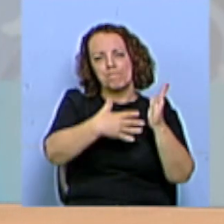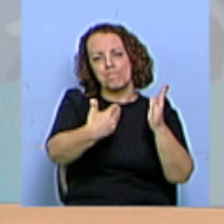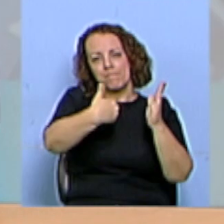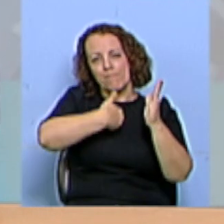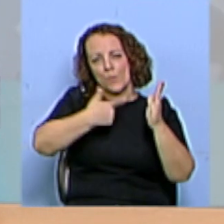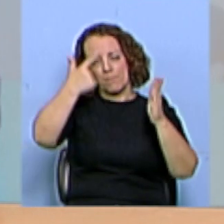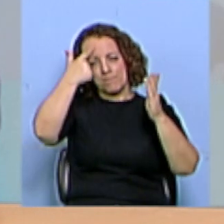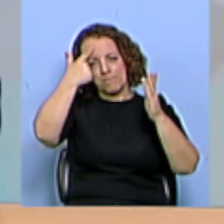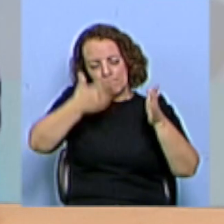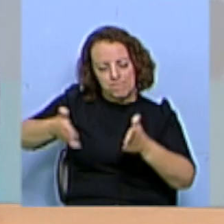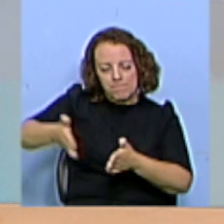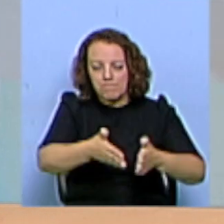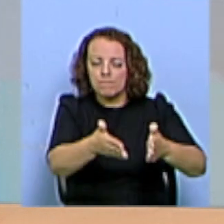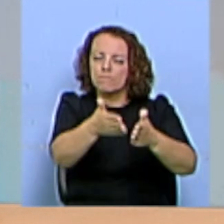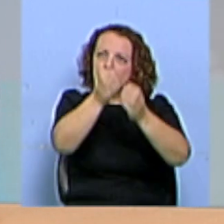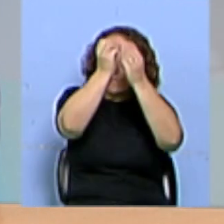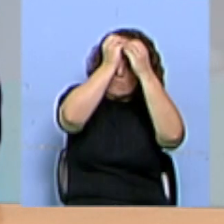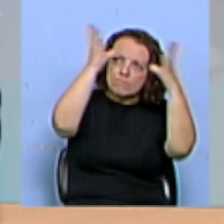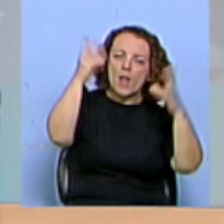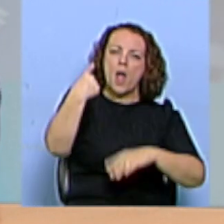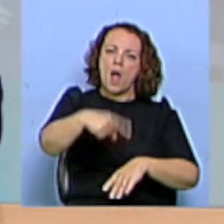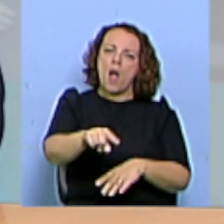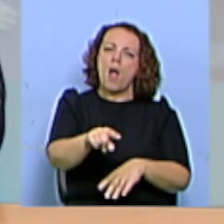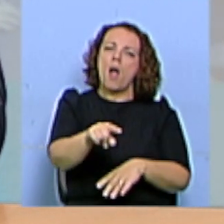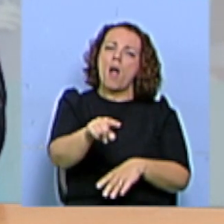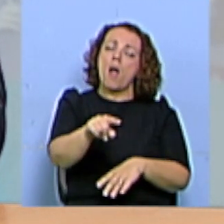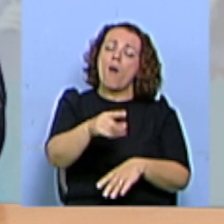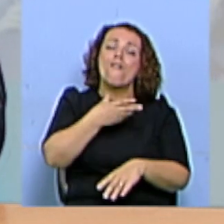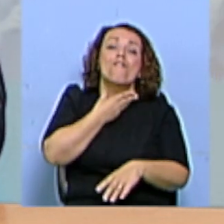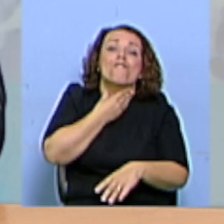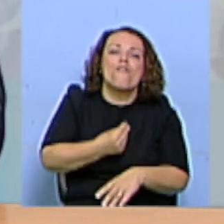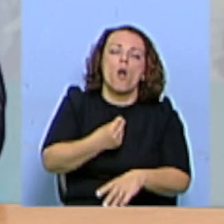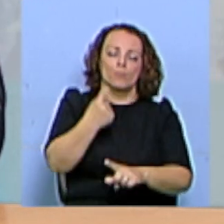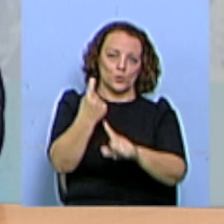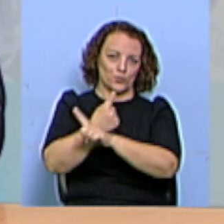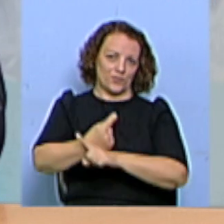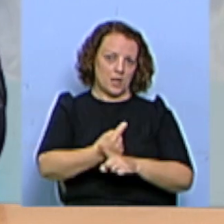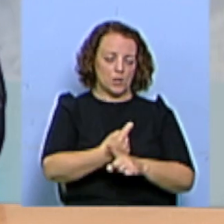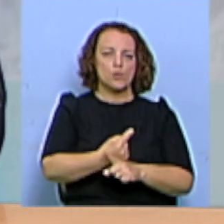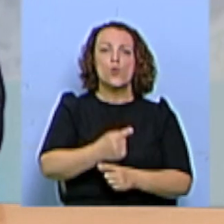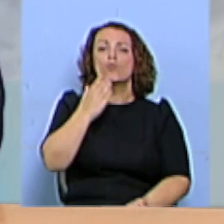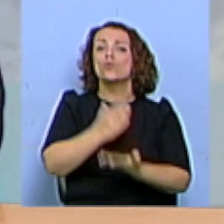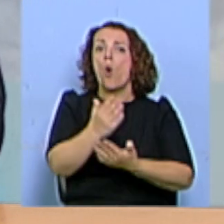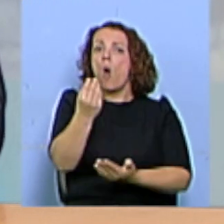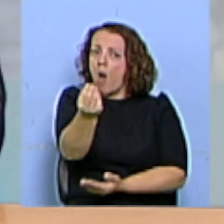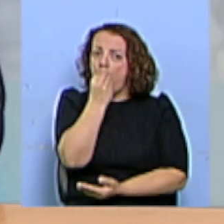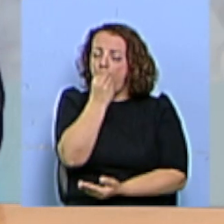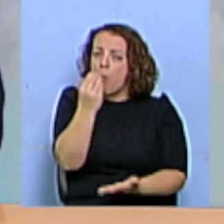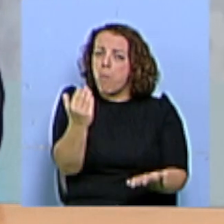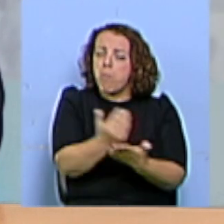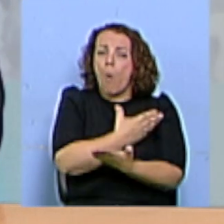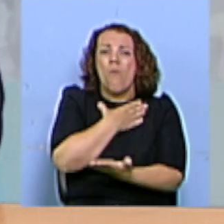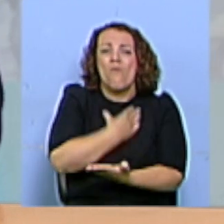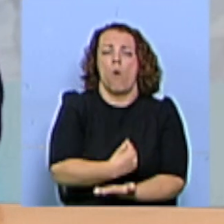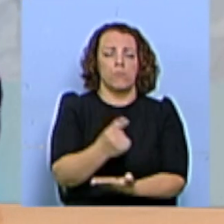horizonte, mostrar que de facto há diversas outras fomes. Não é apenas a fome de pão, e provavelmente Jesus